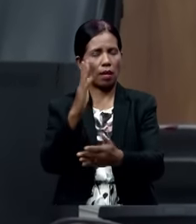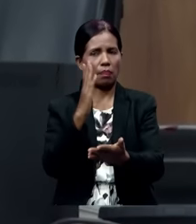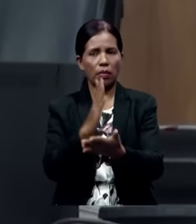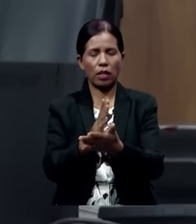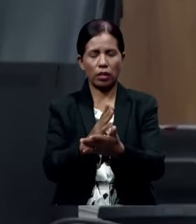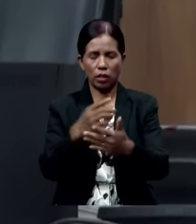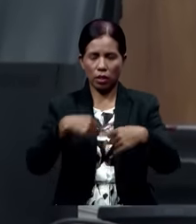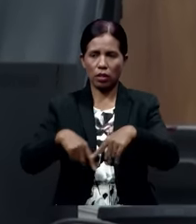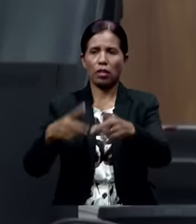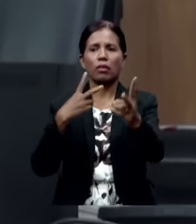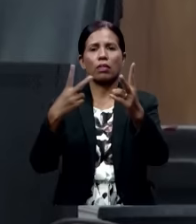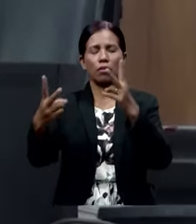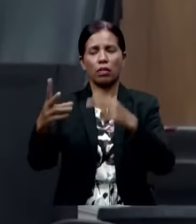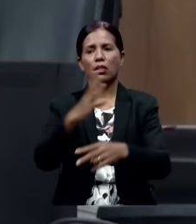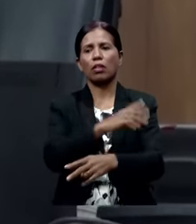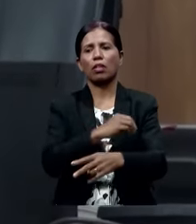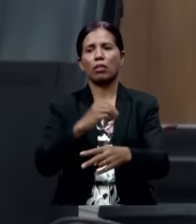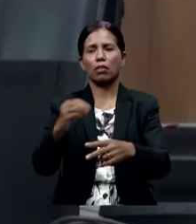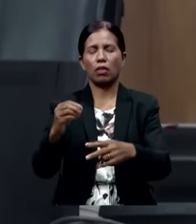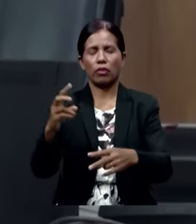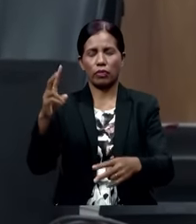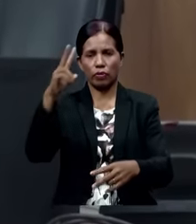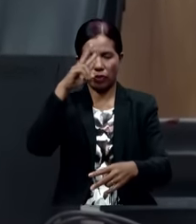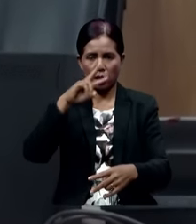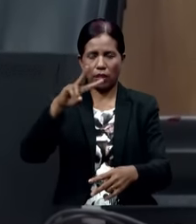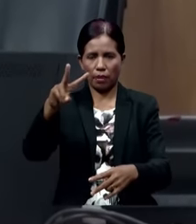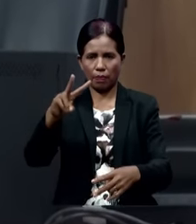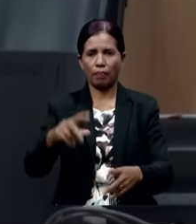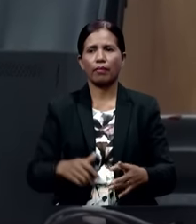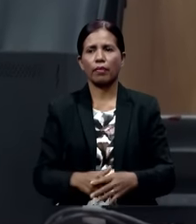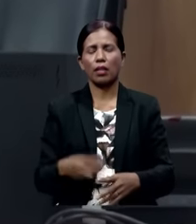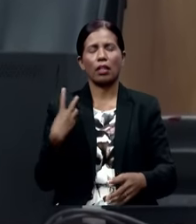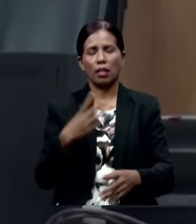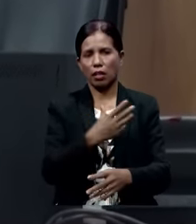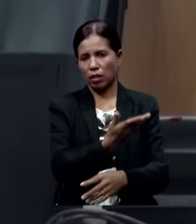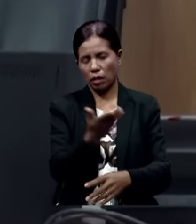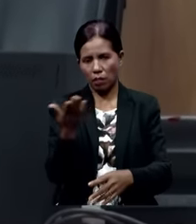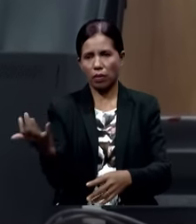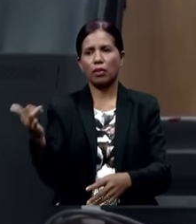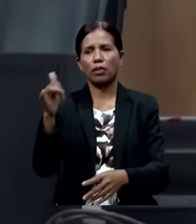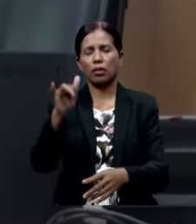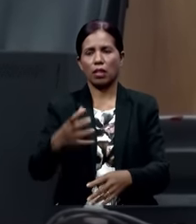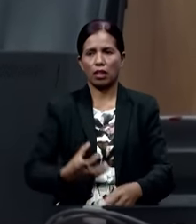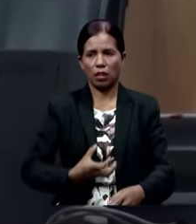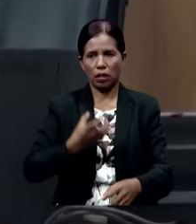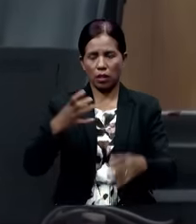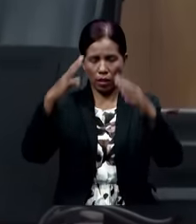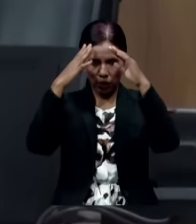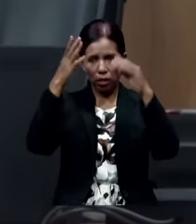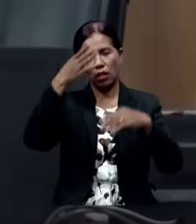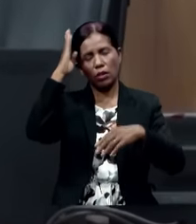minha viagem para Jordânia ou Vietnã. Meu Itabot Siramia, Hirus, senhor